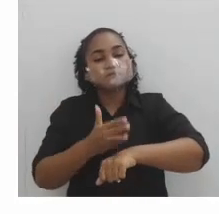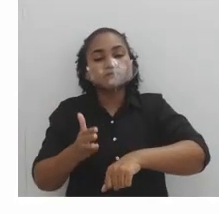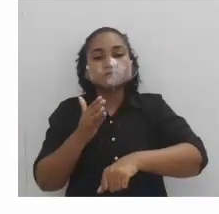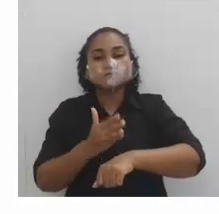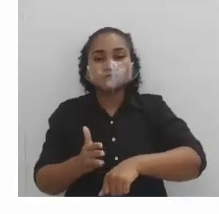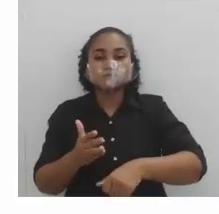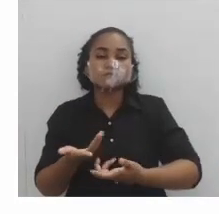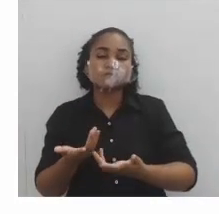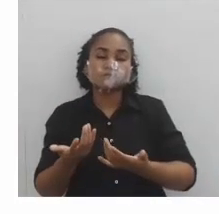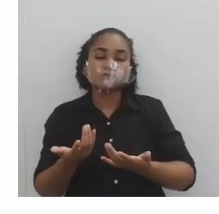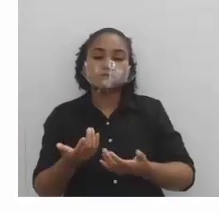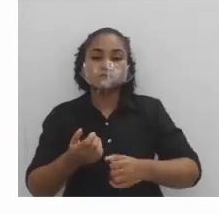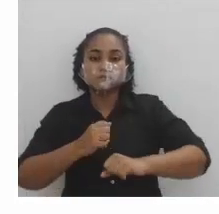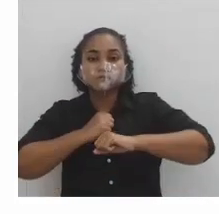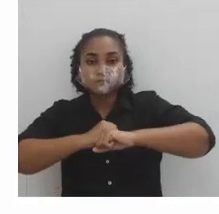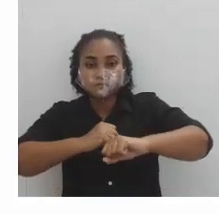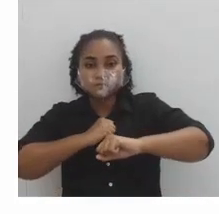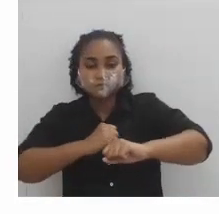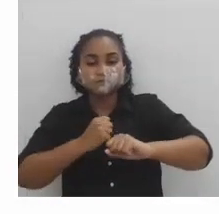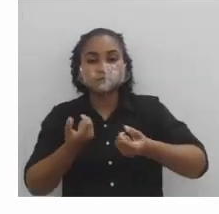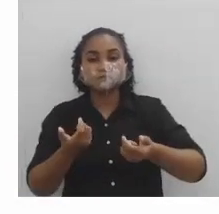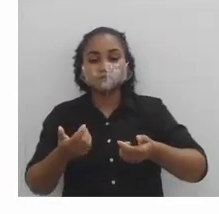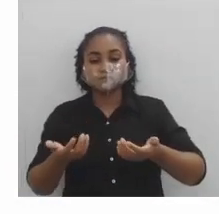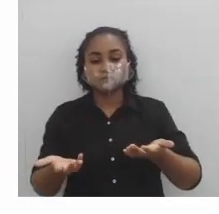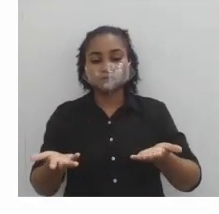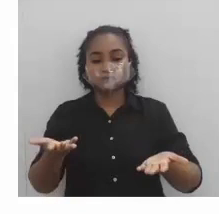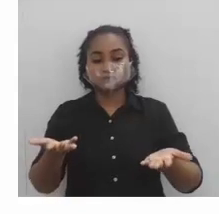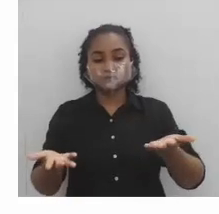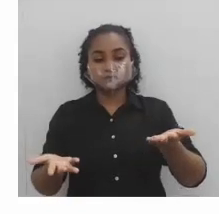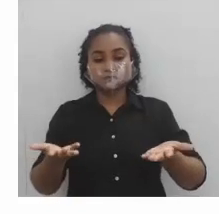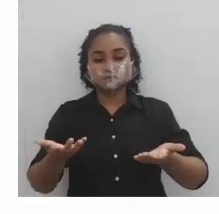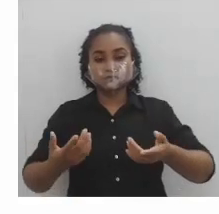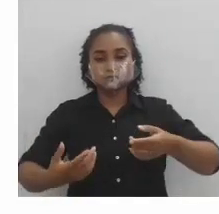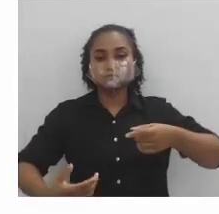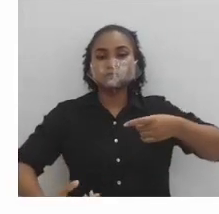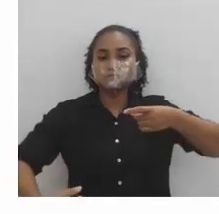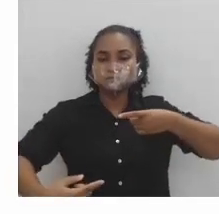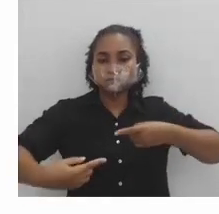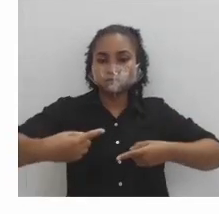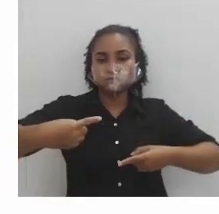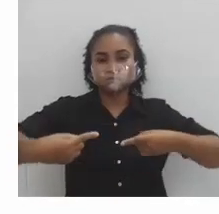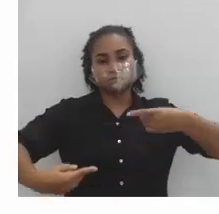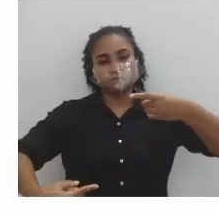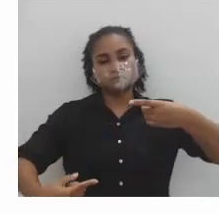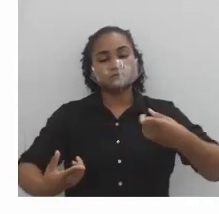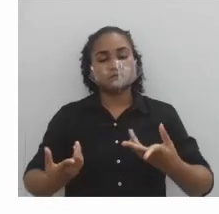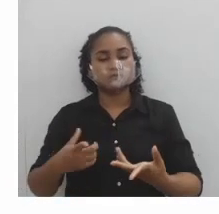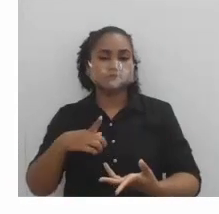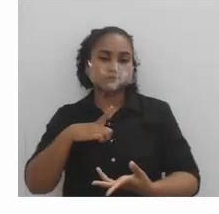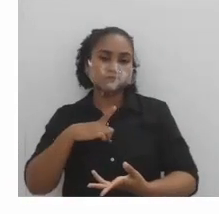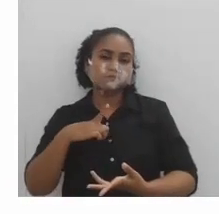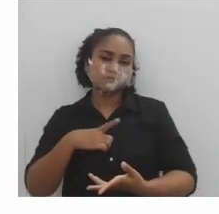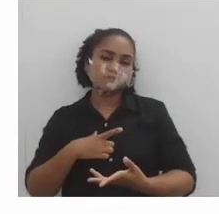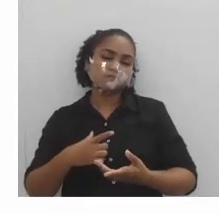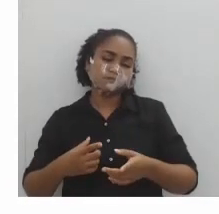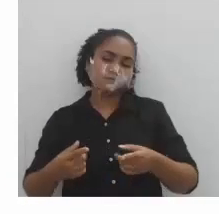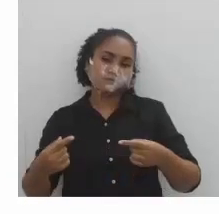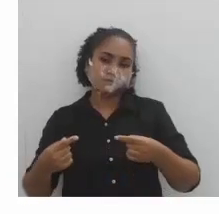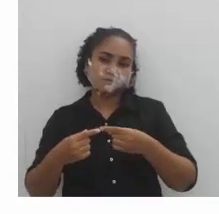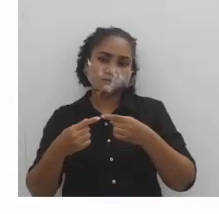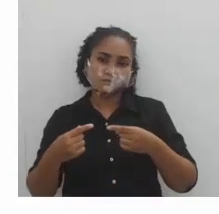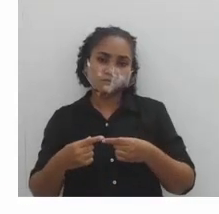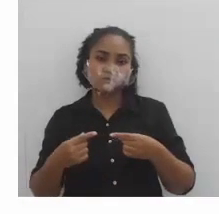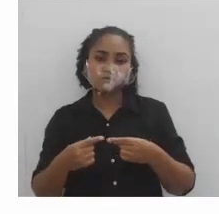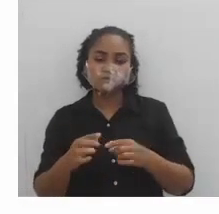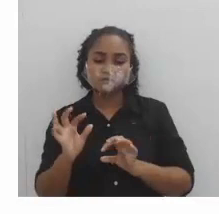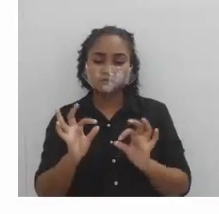soldados. Por exemplo, corrida, equilíbrio, luta. Então, tudo tem a ver com a questão